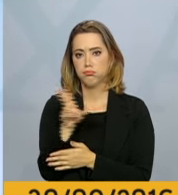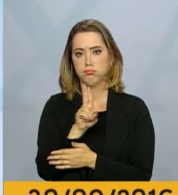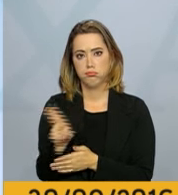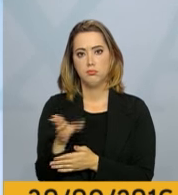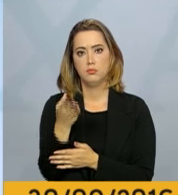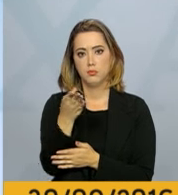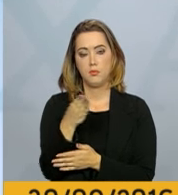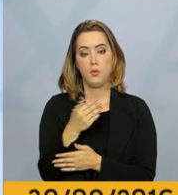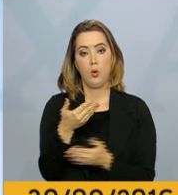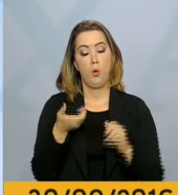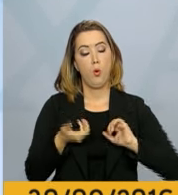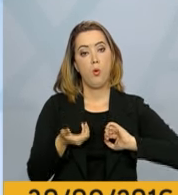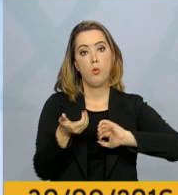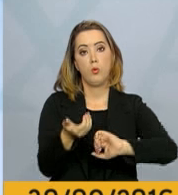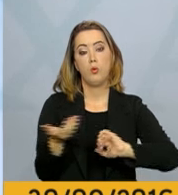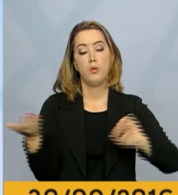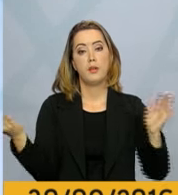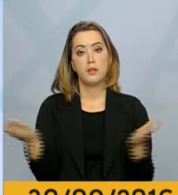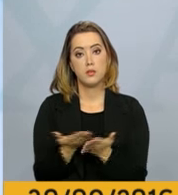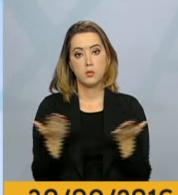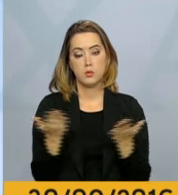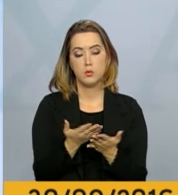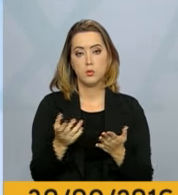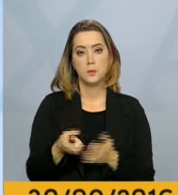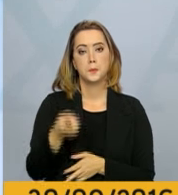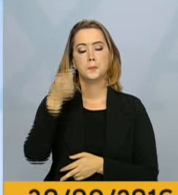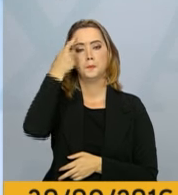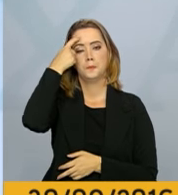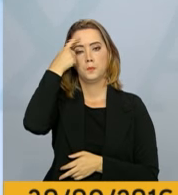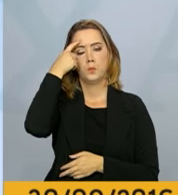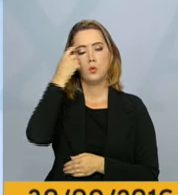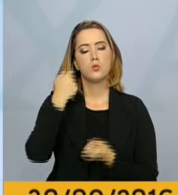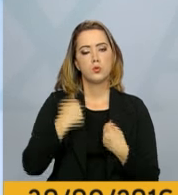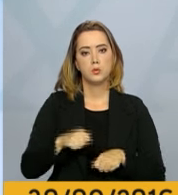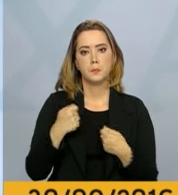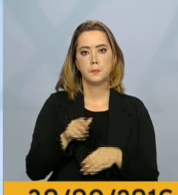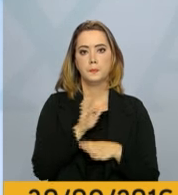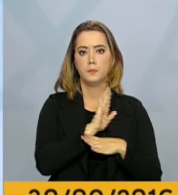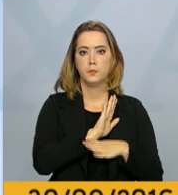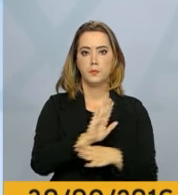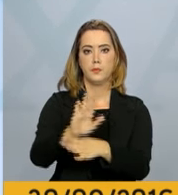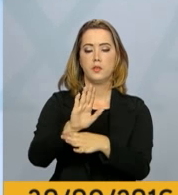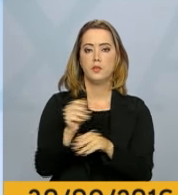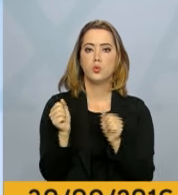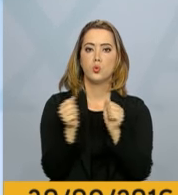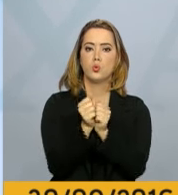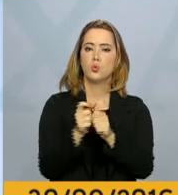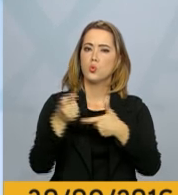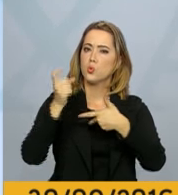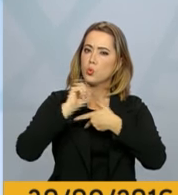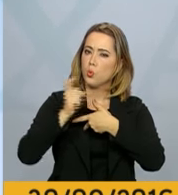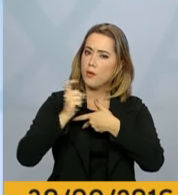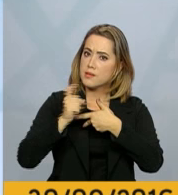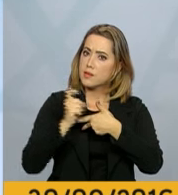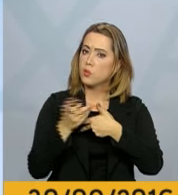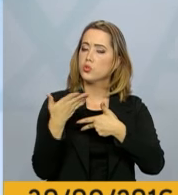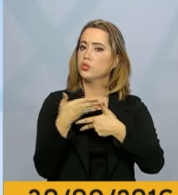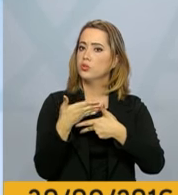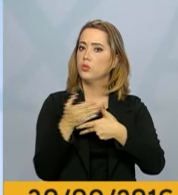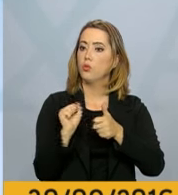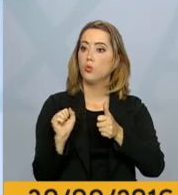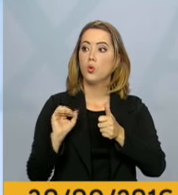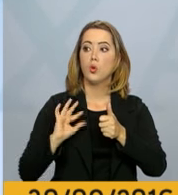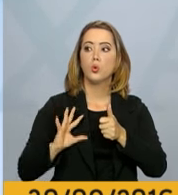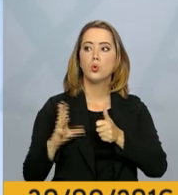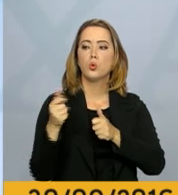hoje está muito consciente de que precisa colaborar com o Executivo, trabalhar com o Executivo, para que todos juntos